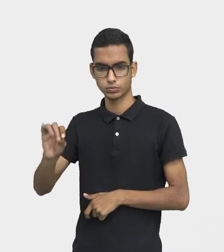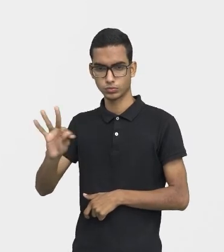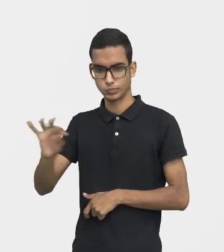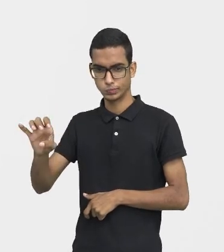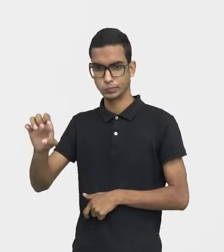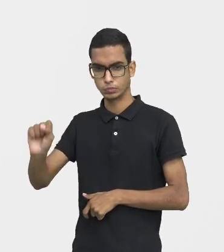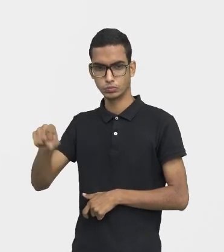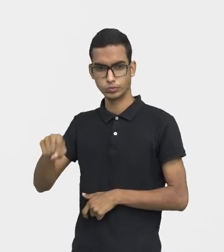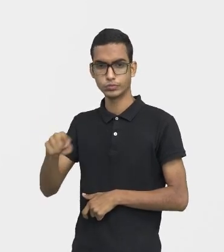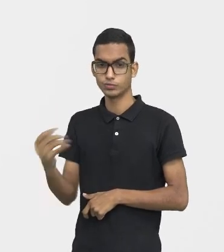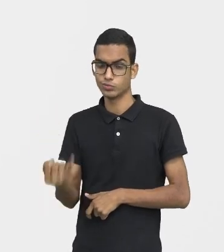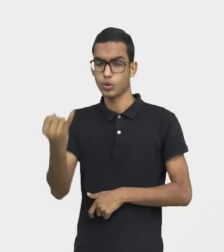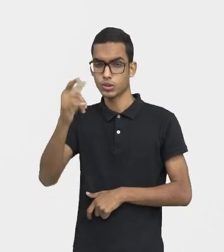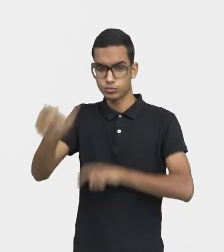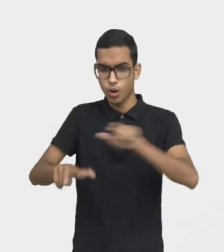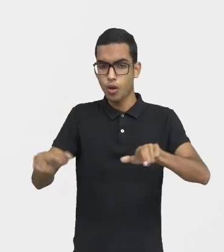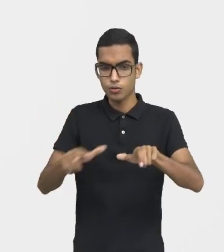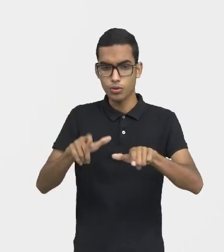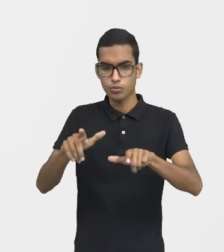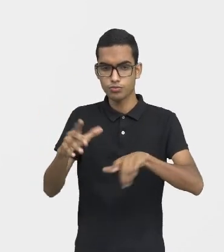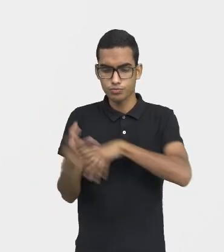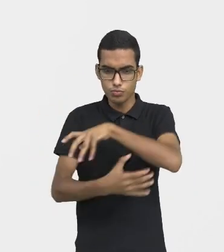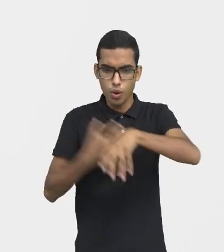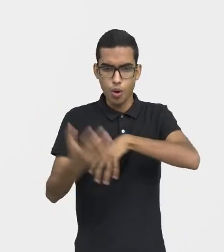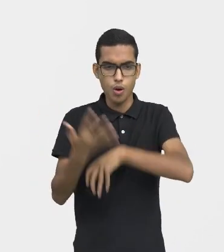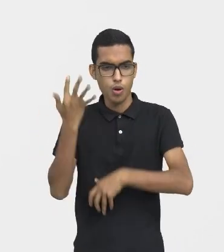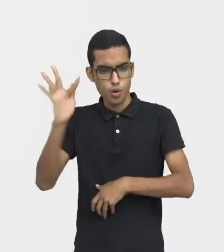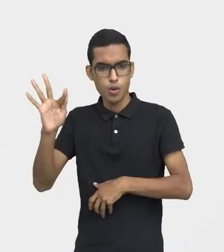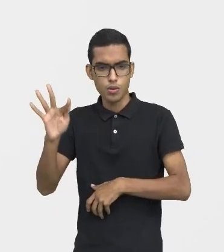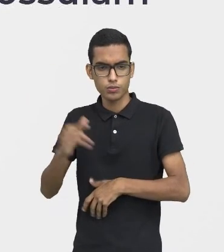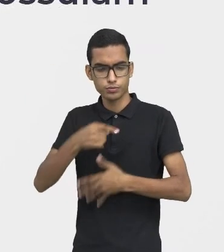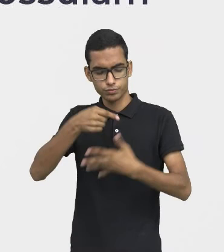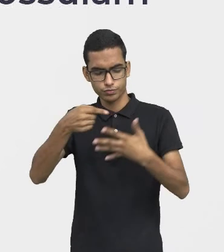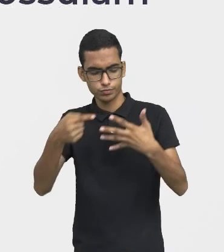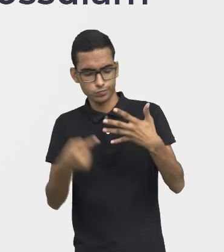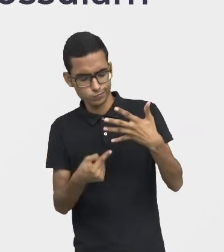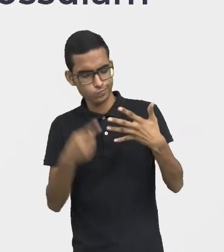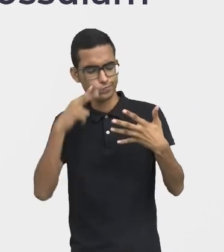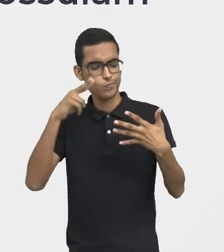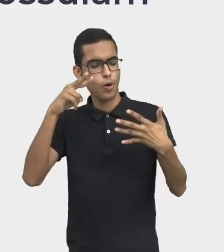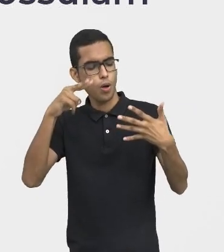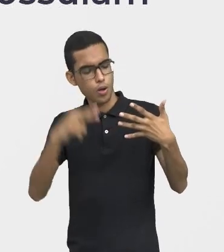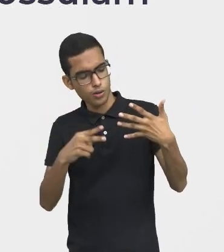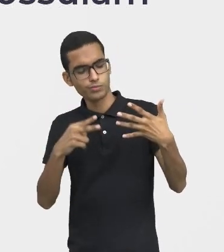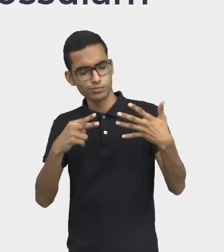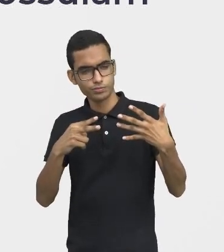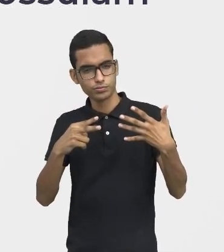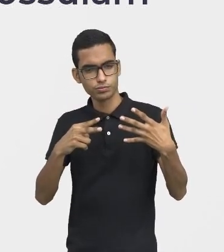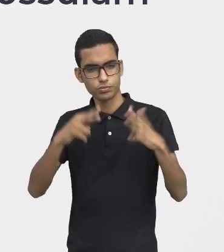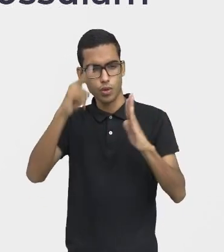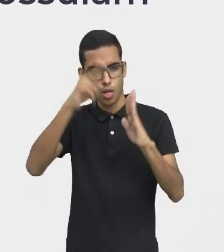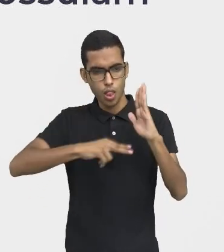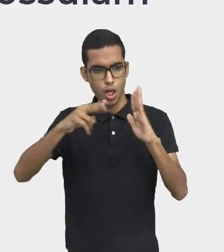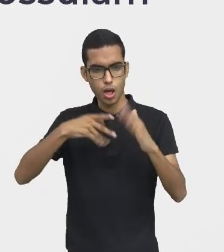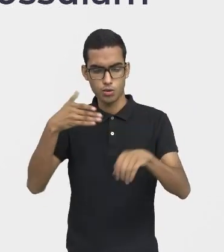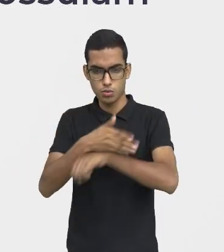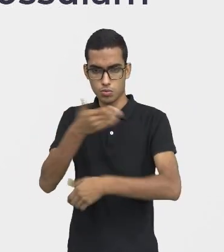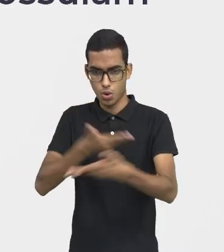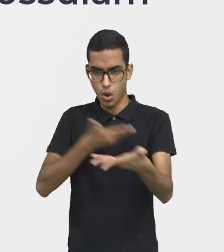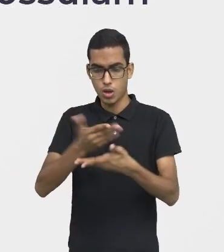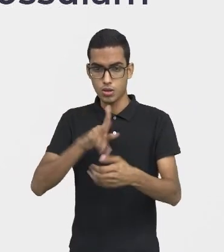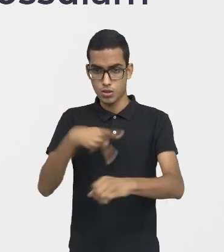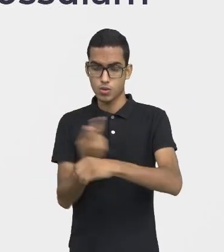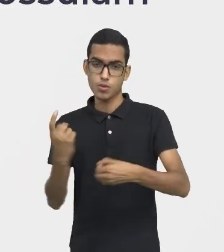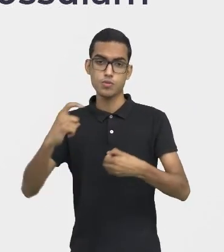se confundem com os... Então, vejam aí as 5 opções, leiam, participem, interagem e a gente